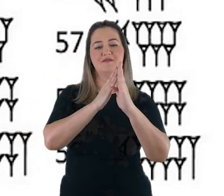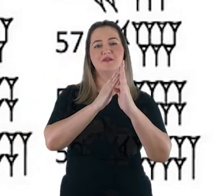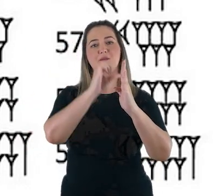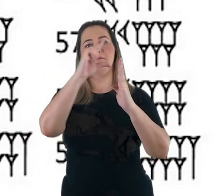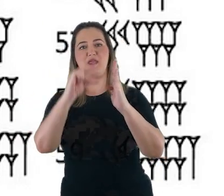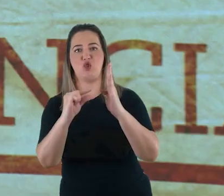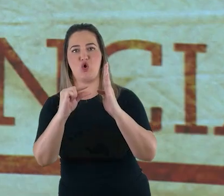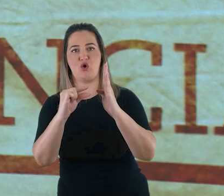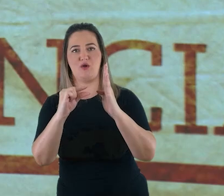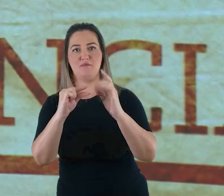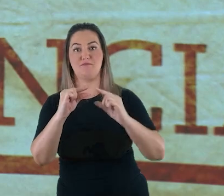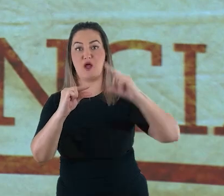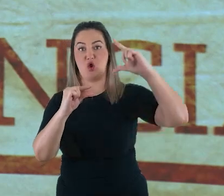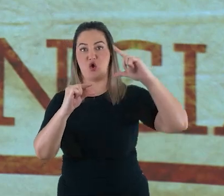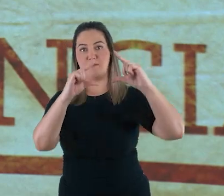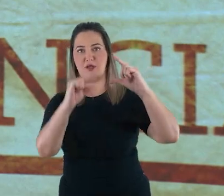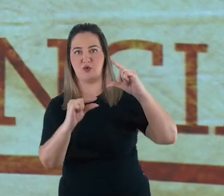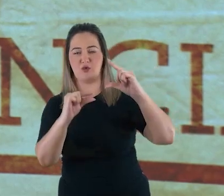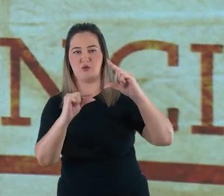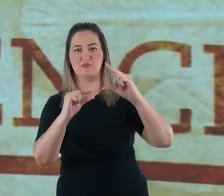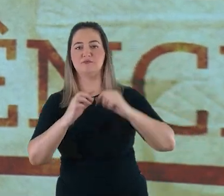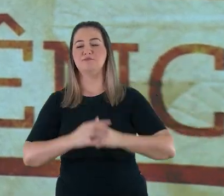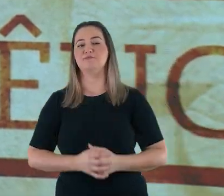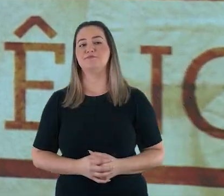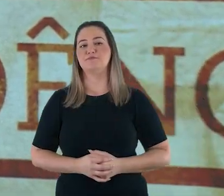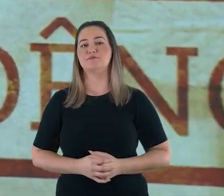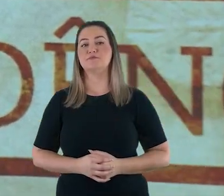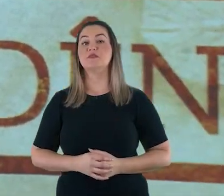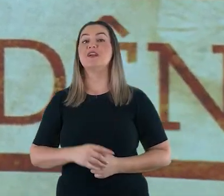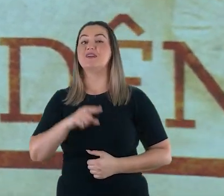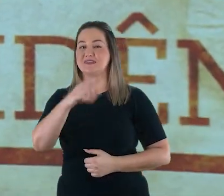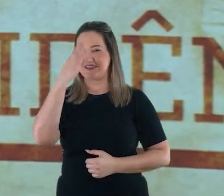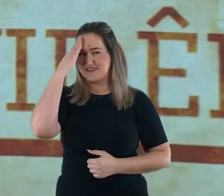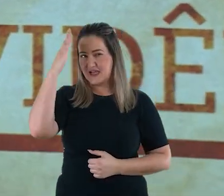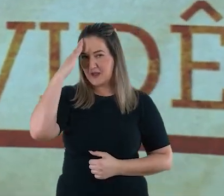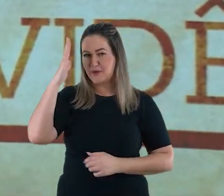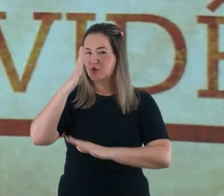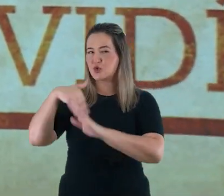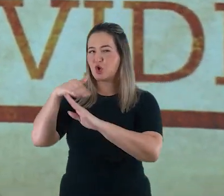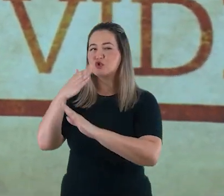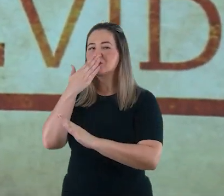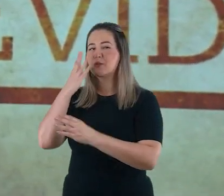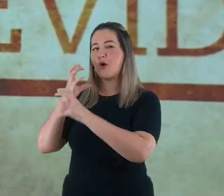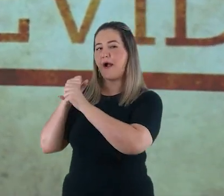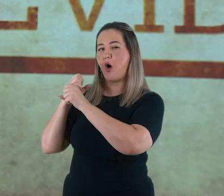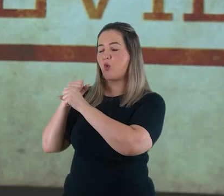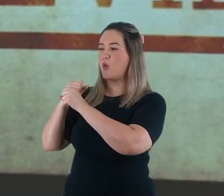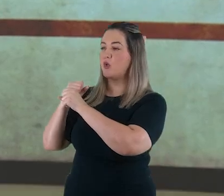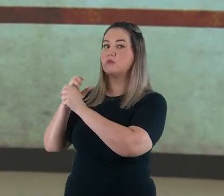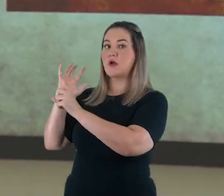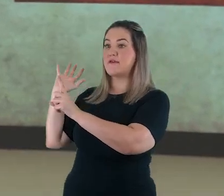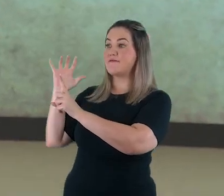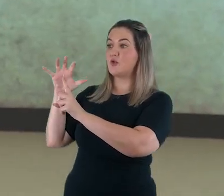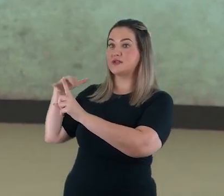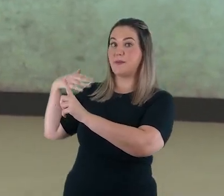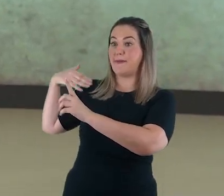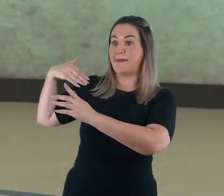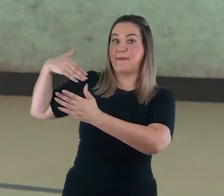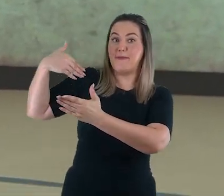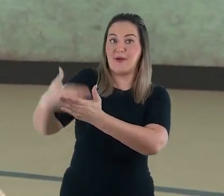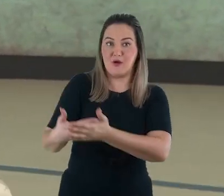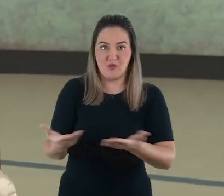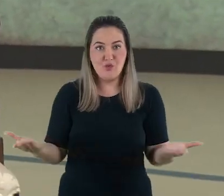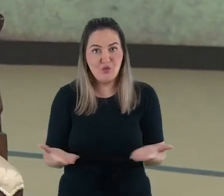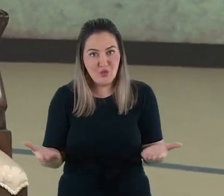do menor. O legado da matemática da antiga Mesopotâmia e também da Babilônia perdura até hoje através de muitos